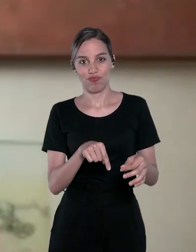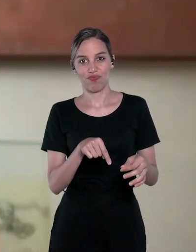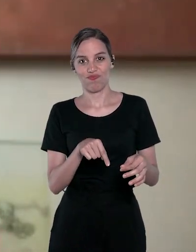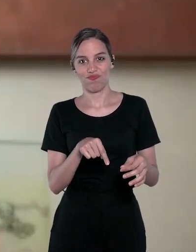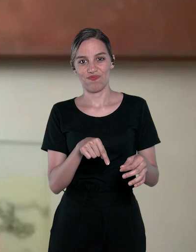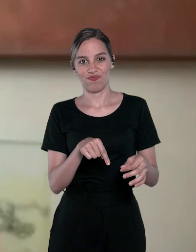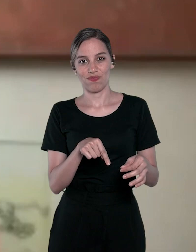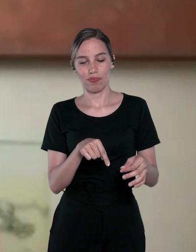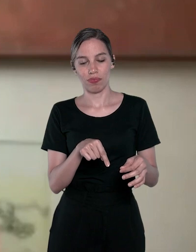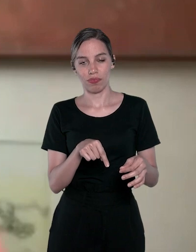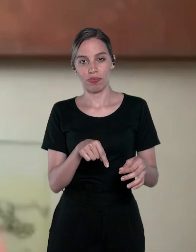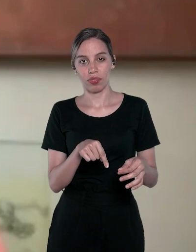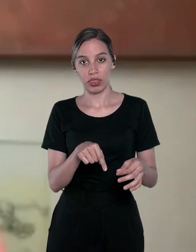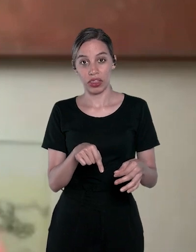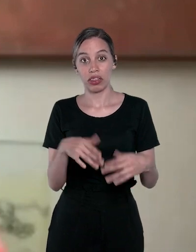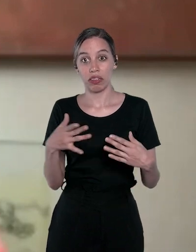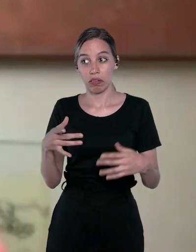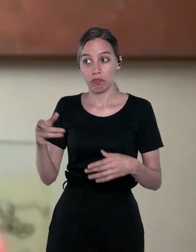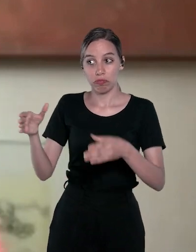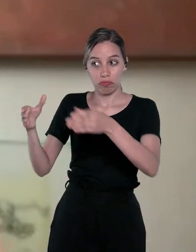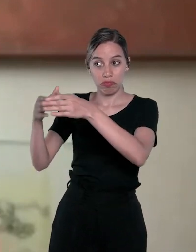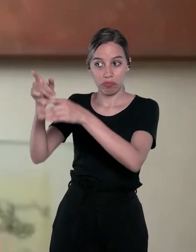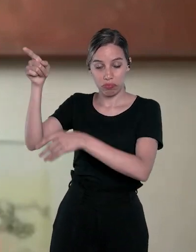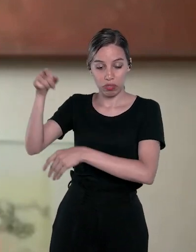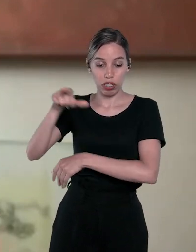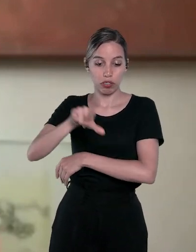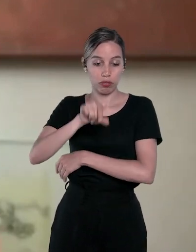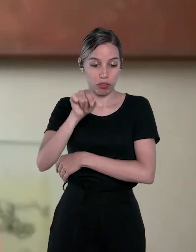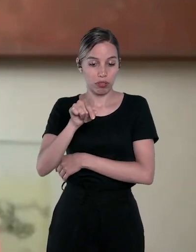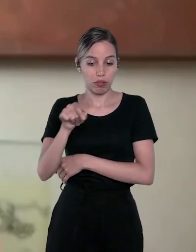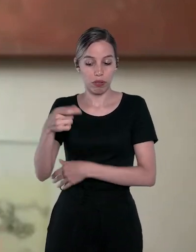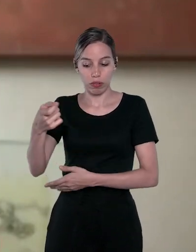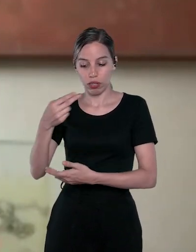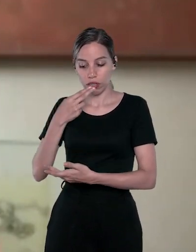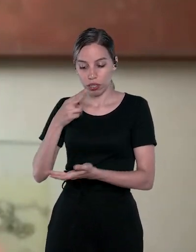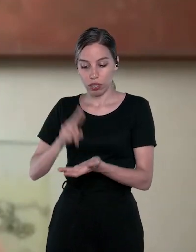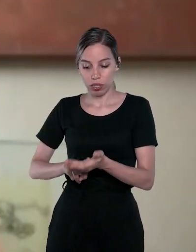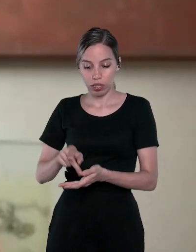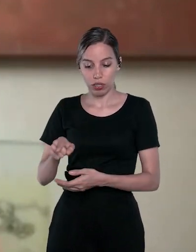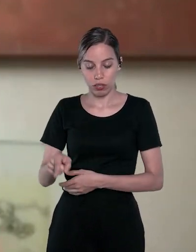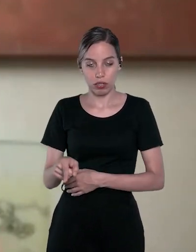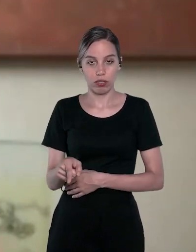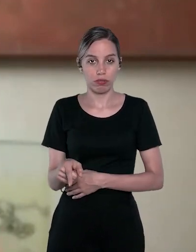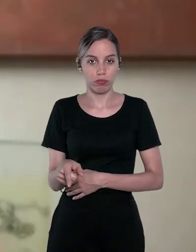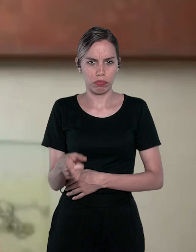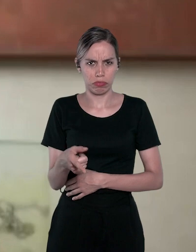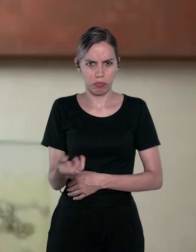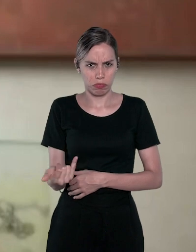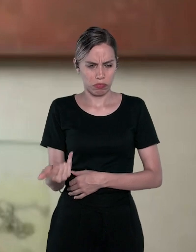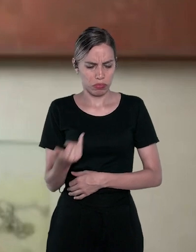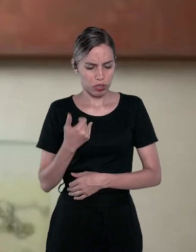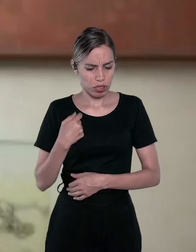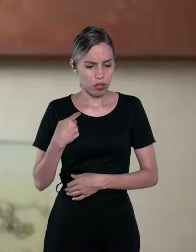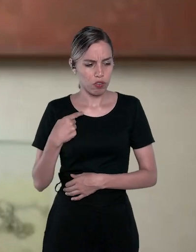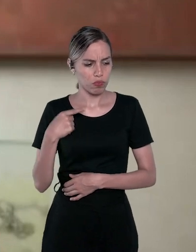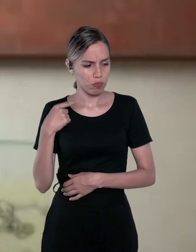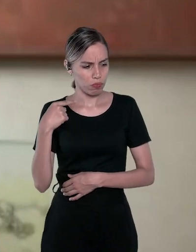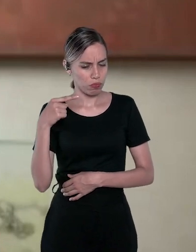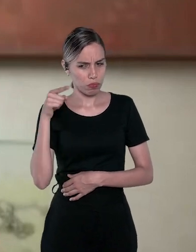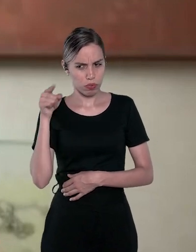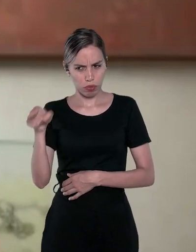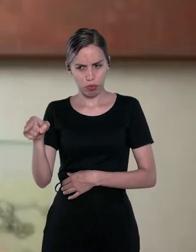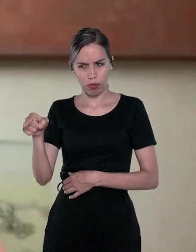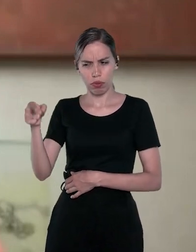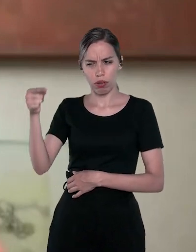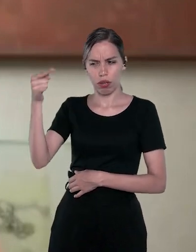de vocação imagética e lírica. Fez um comentário muito interessante que